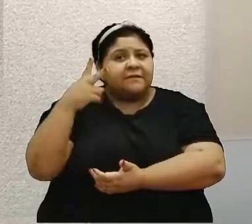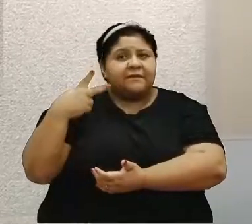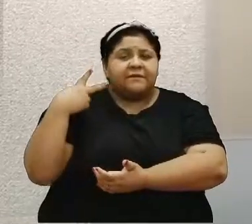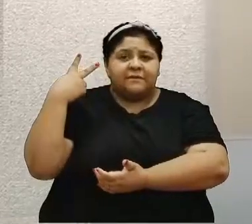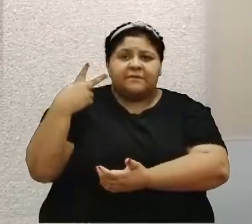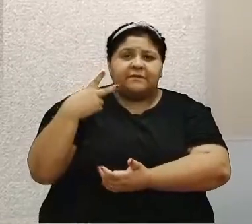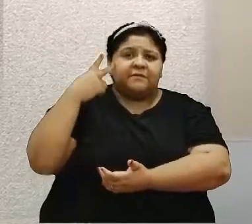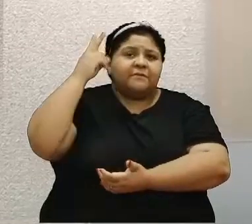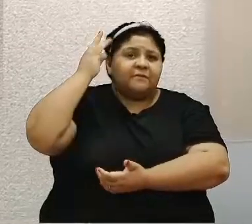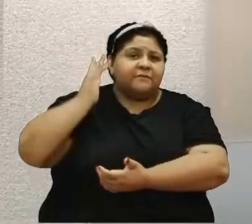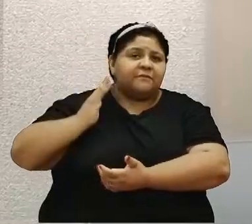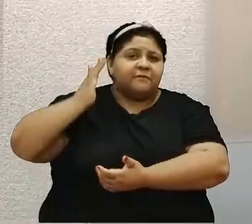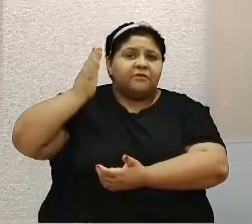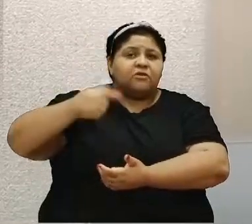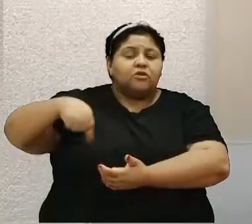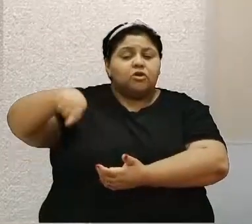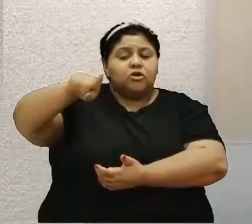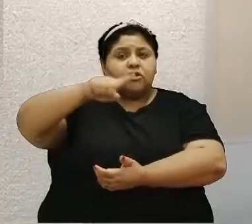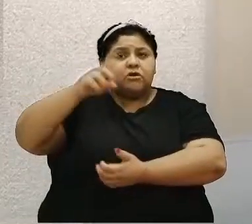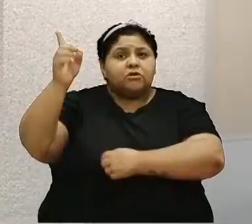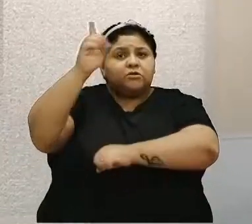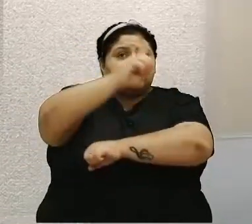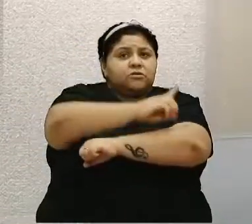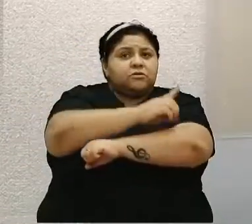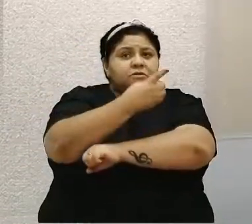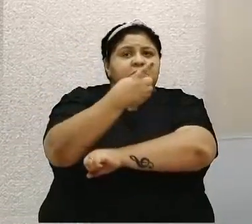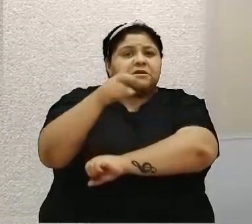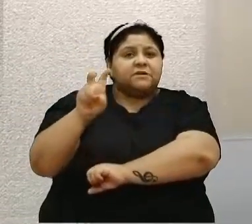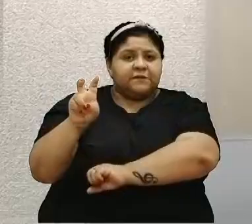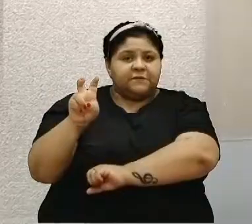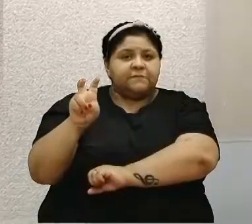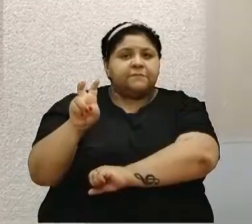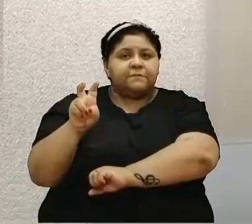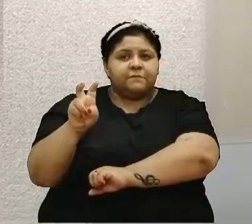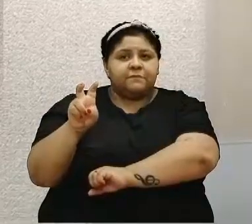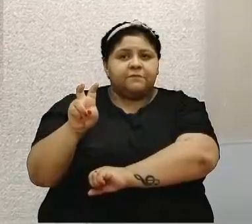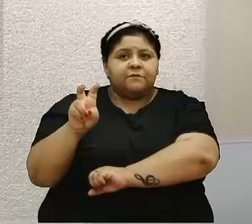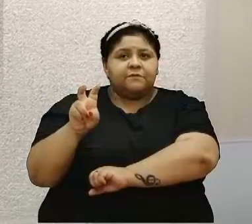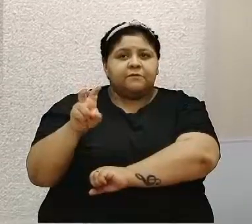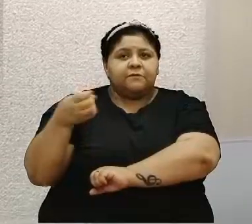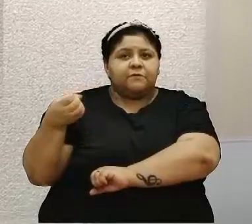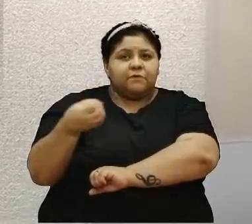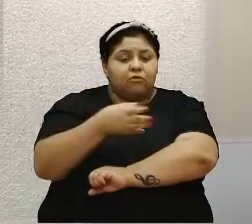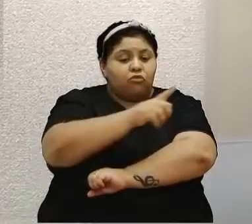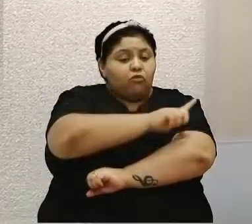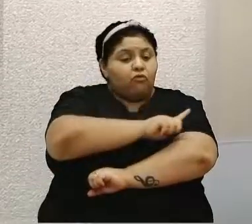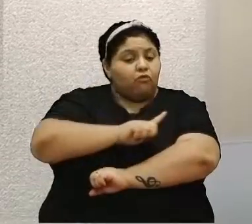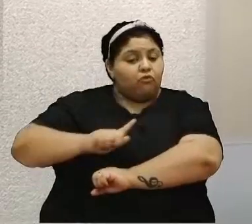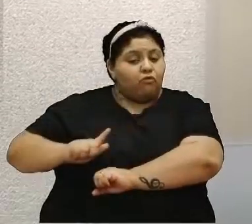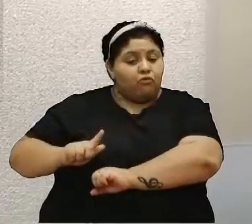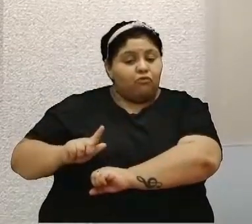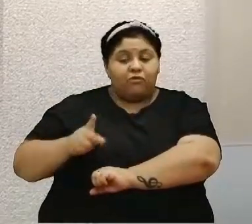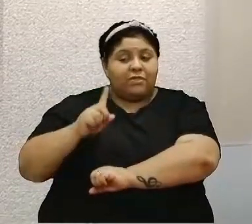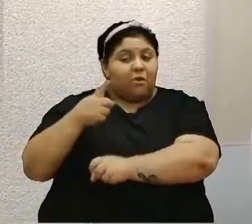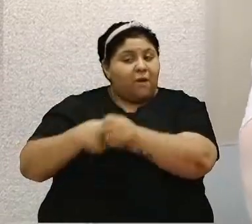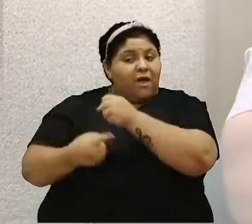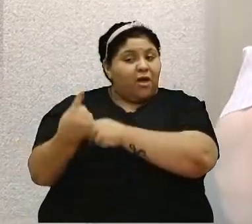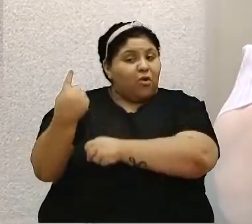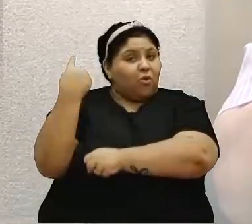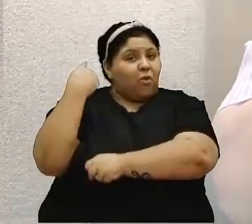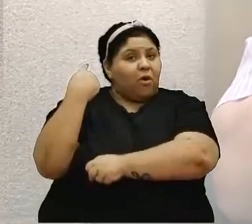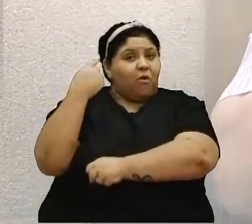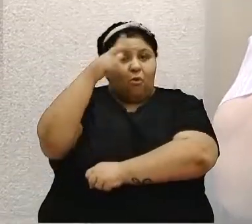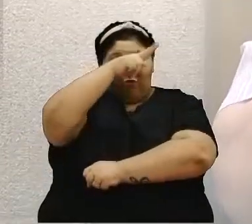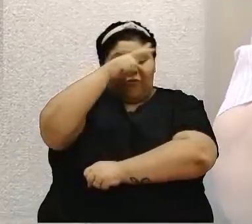vereadora Daiane, nós estamos no dia 15, né? E é um novo governo, não é o do governo anterior. O prefeito é